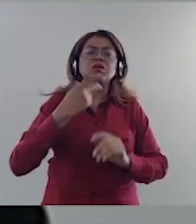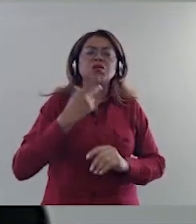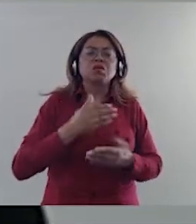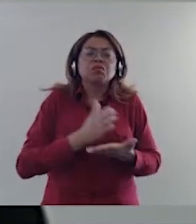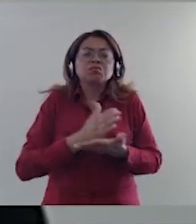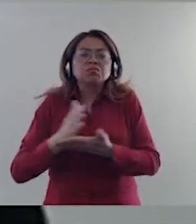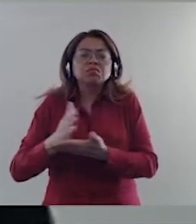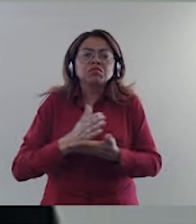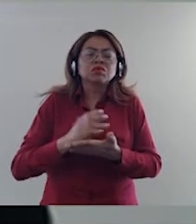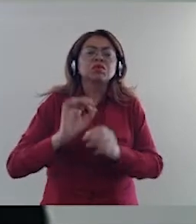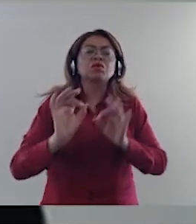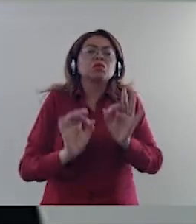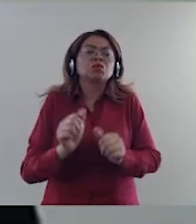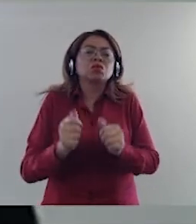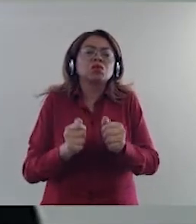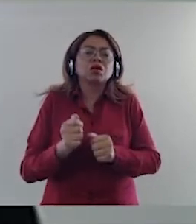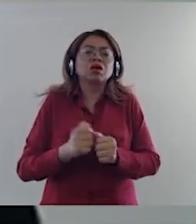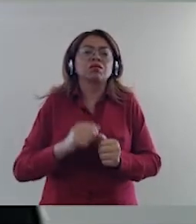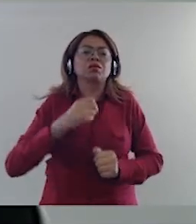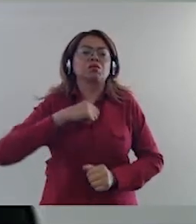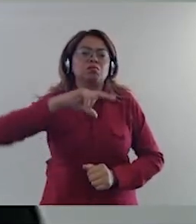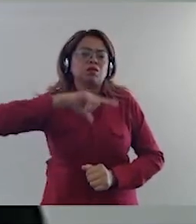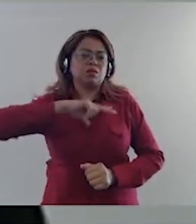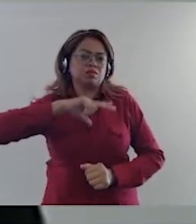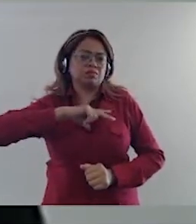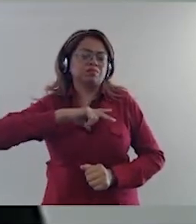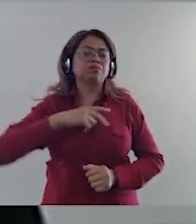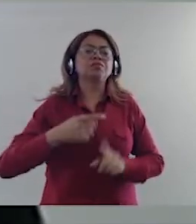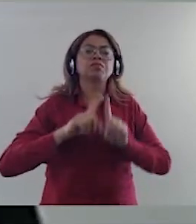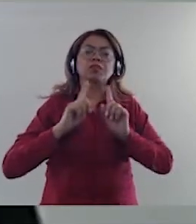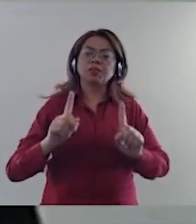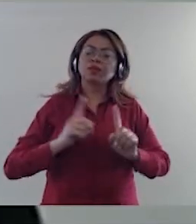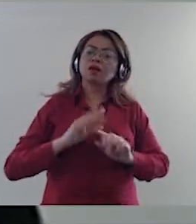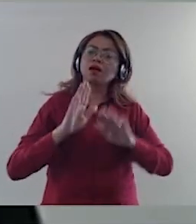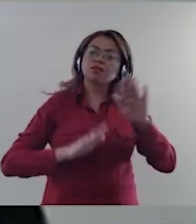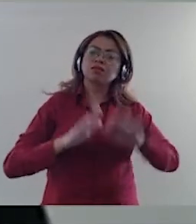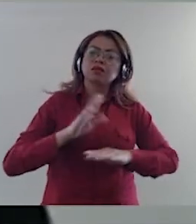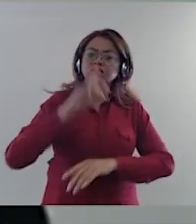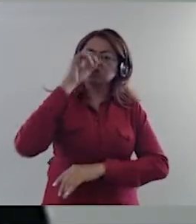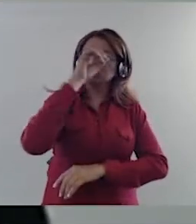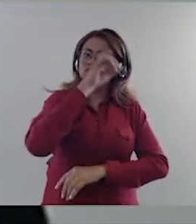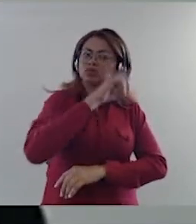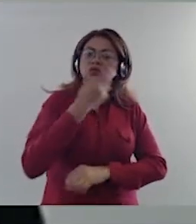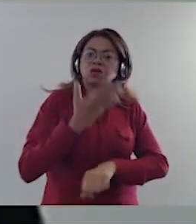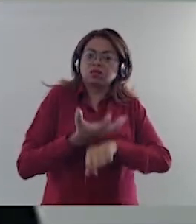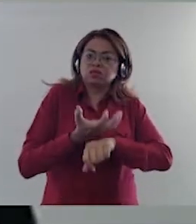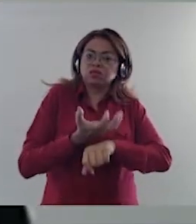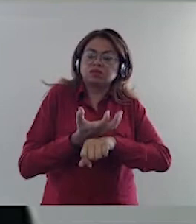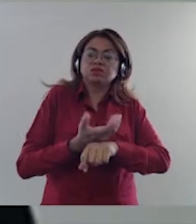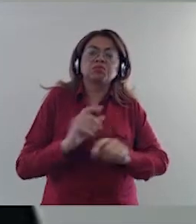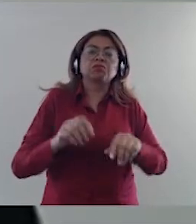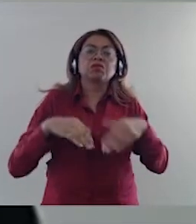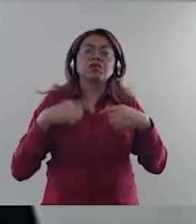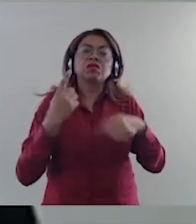Daí a dificuldade conhecida da nossa disciplina em lidar